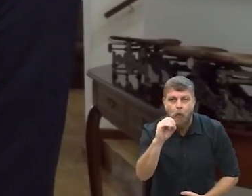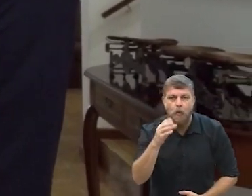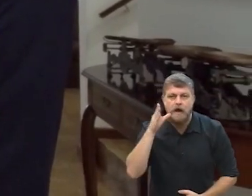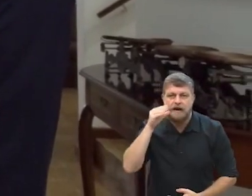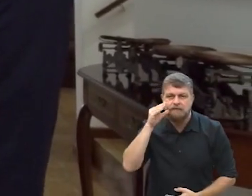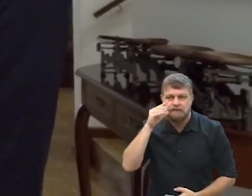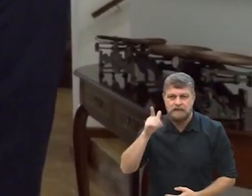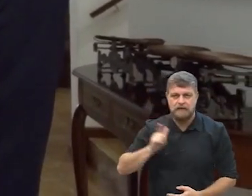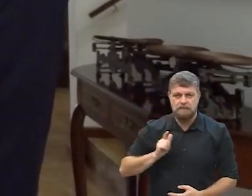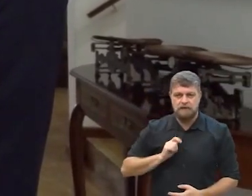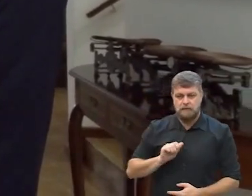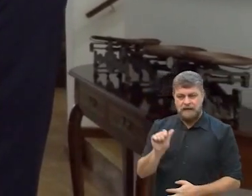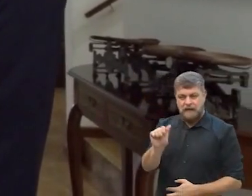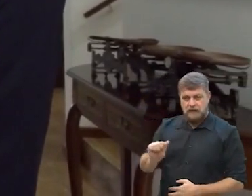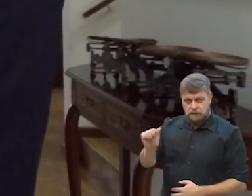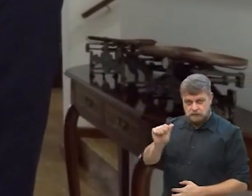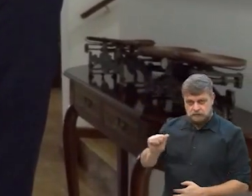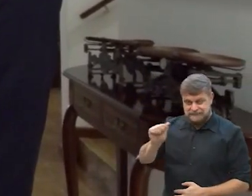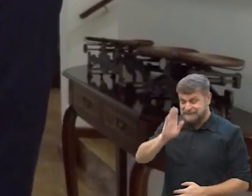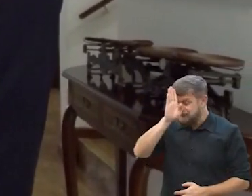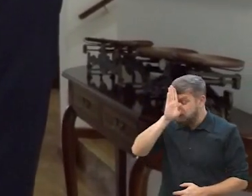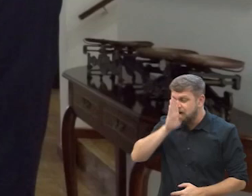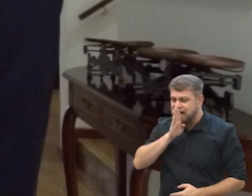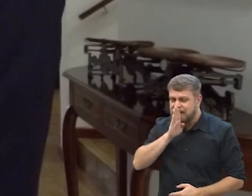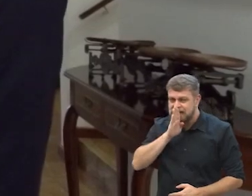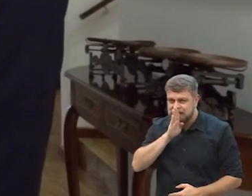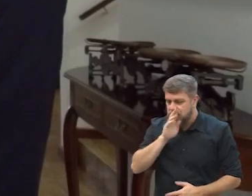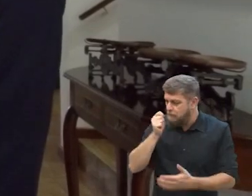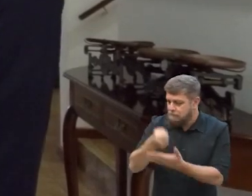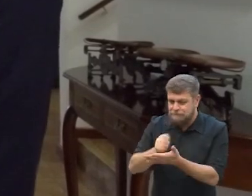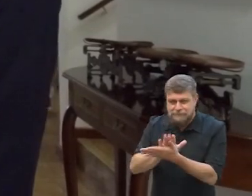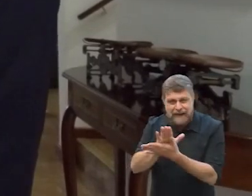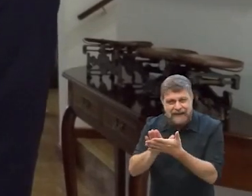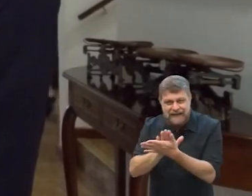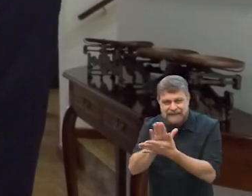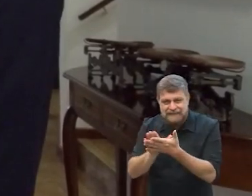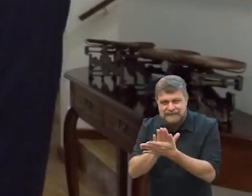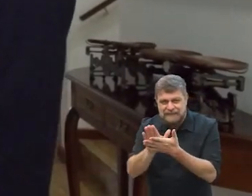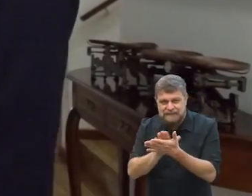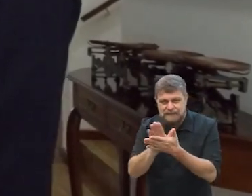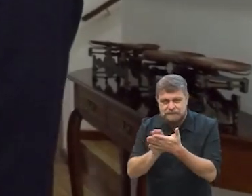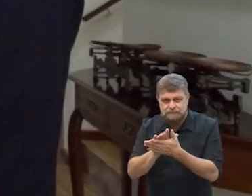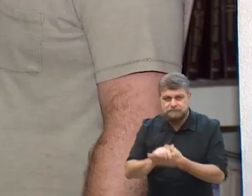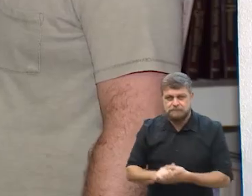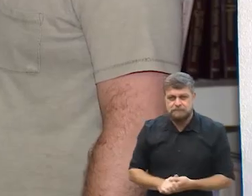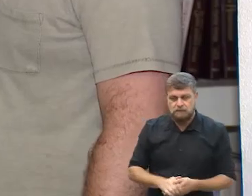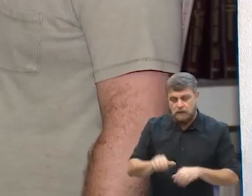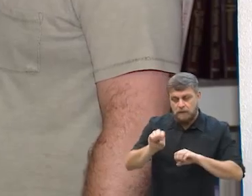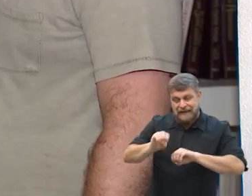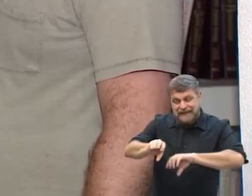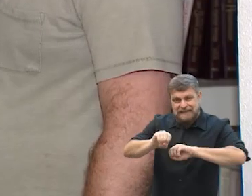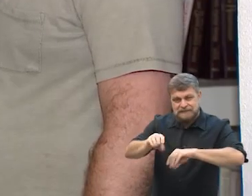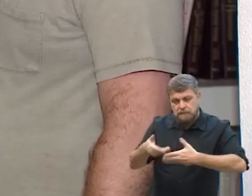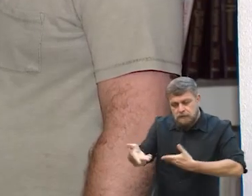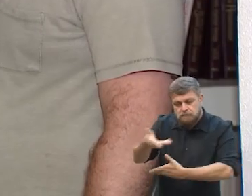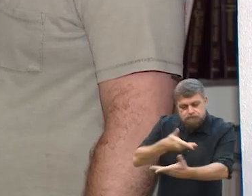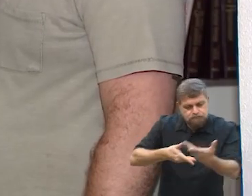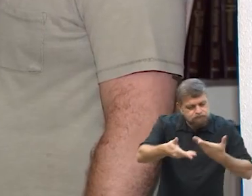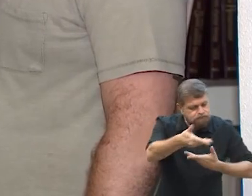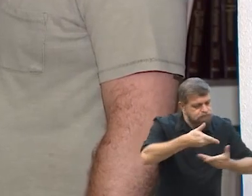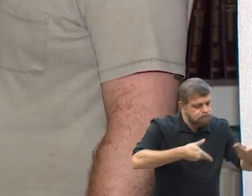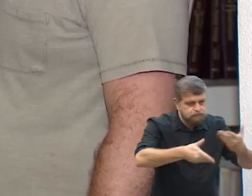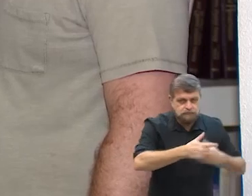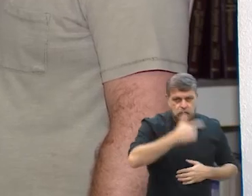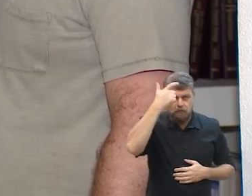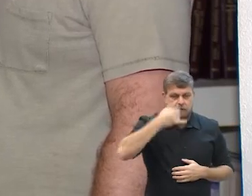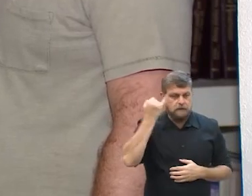uma pequena associação gratuita, não se cobra nada, só para passar os ensinamentos, o que eu descubro, o